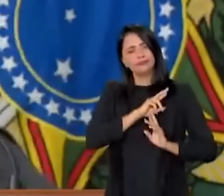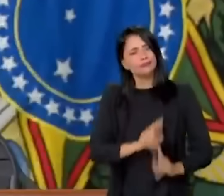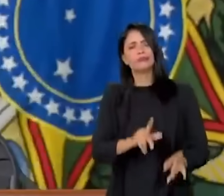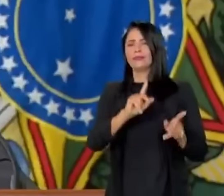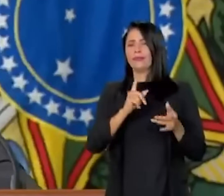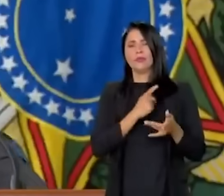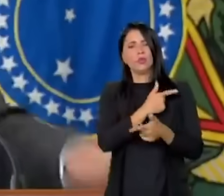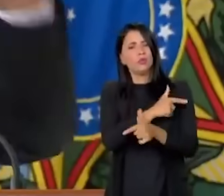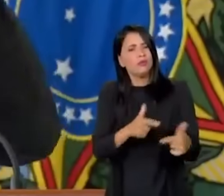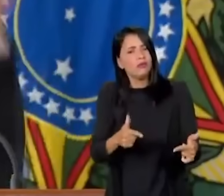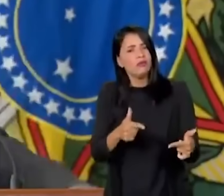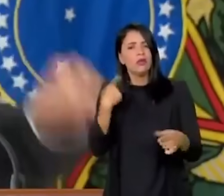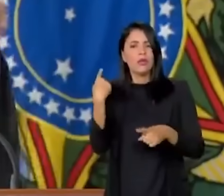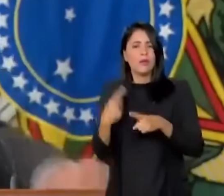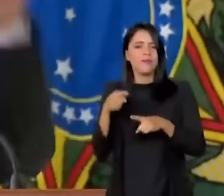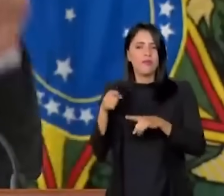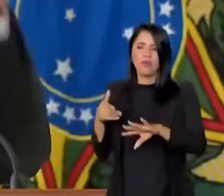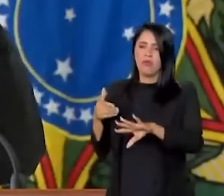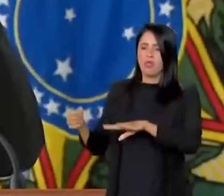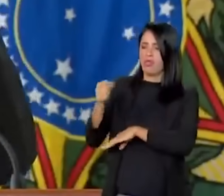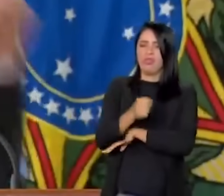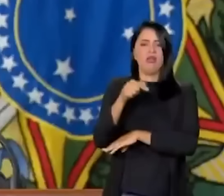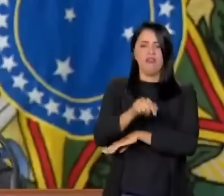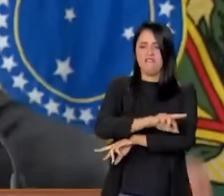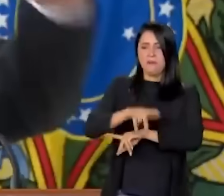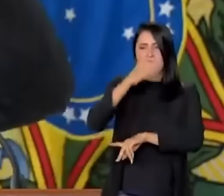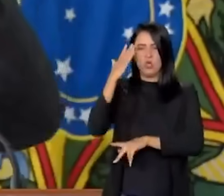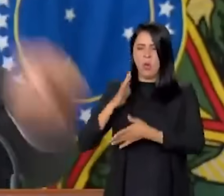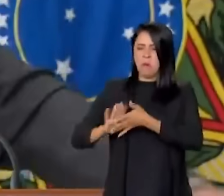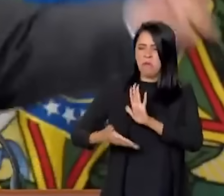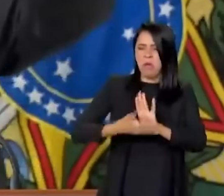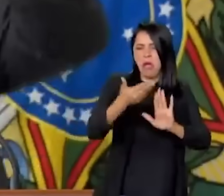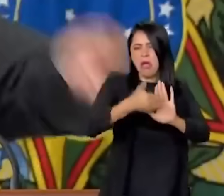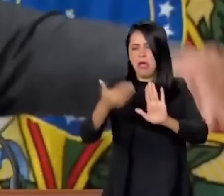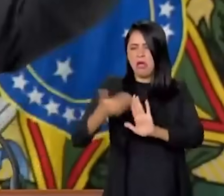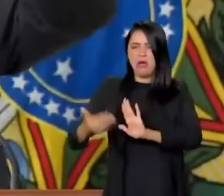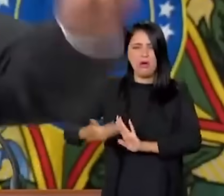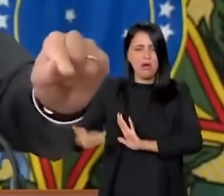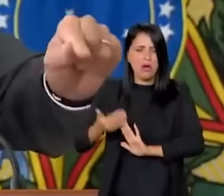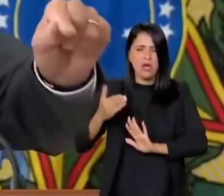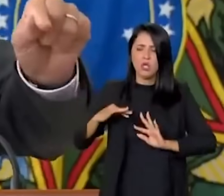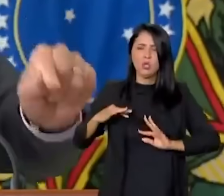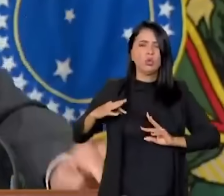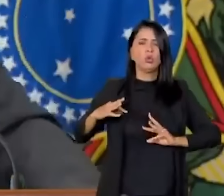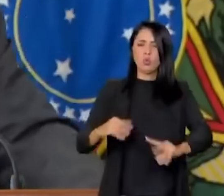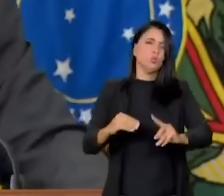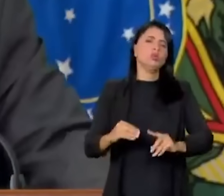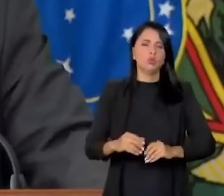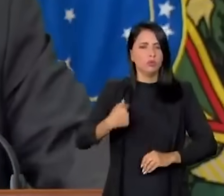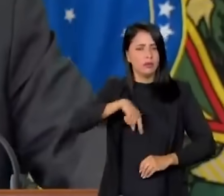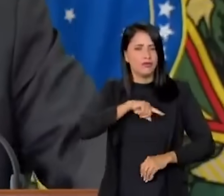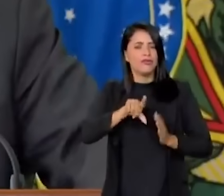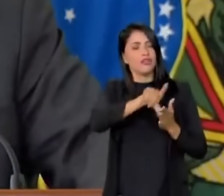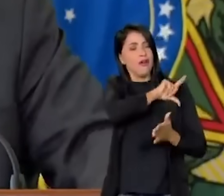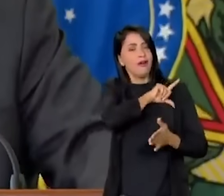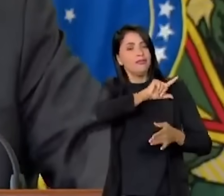não existiram, porque entraram aqui um bando de destruidor que destruíram praticamente tudo que a gente